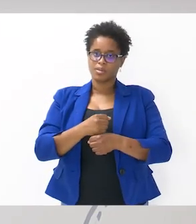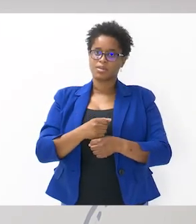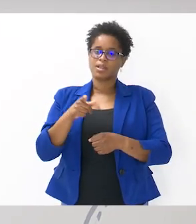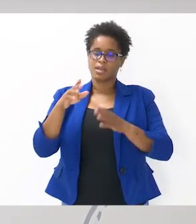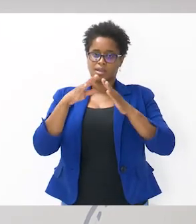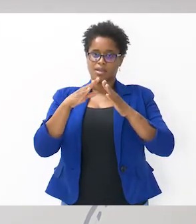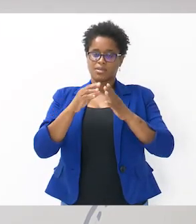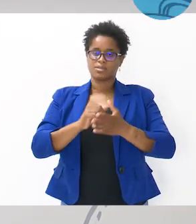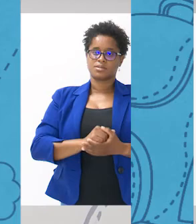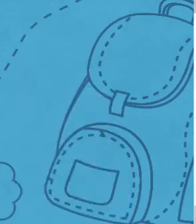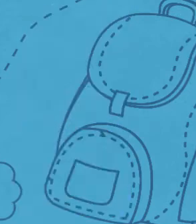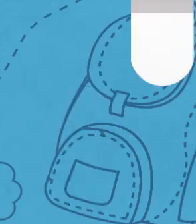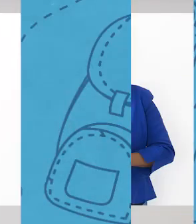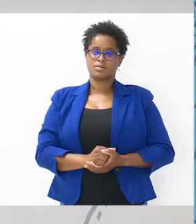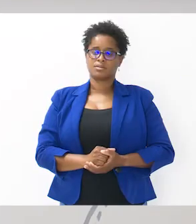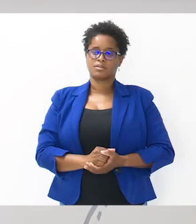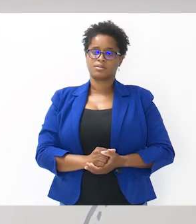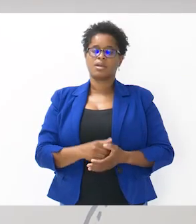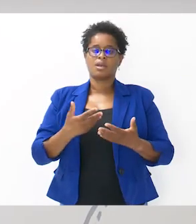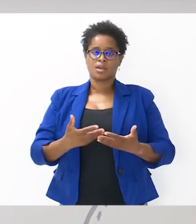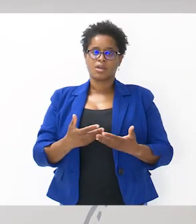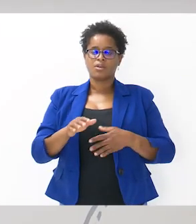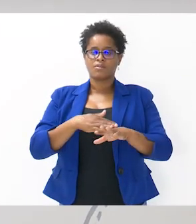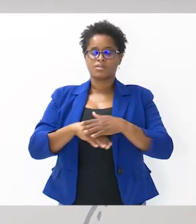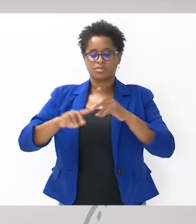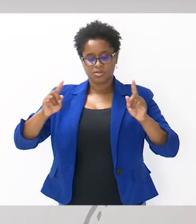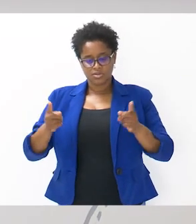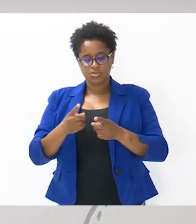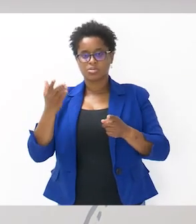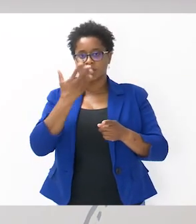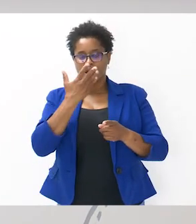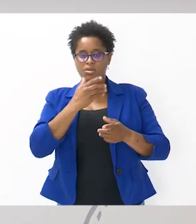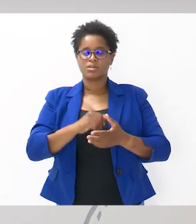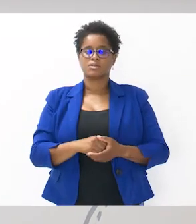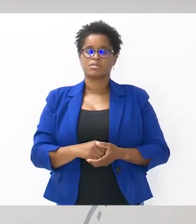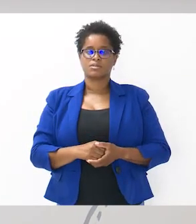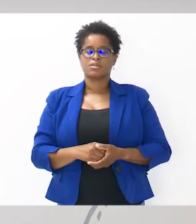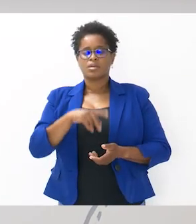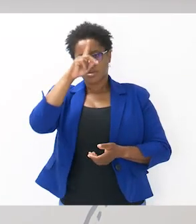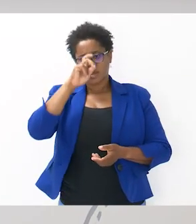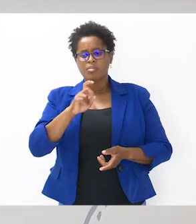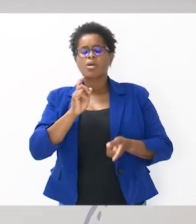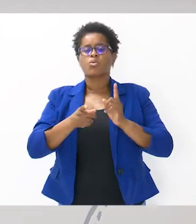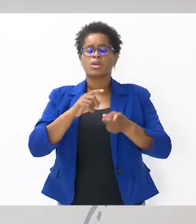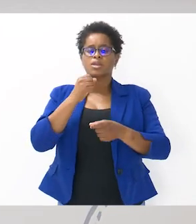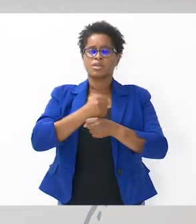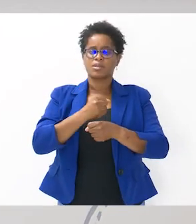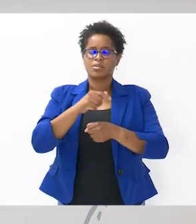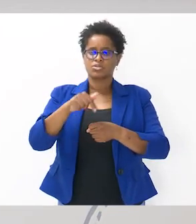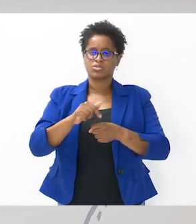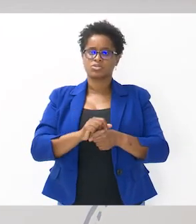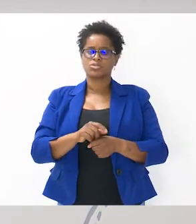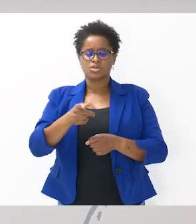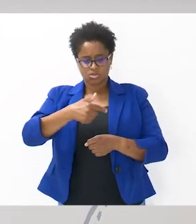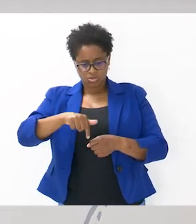em casa. Bem, vamos agora fazer a síntese da aula. Vamos recordar o que é que vimos hoje. Isso,